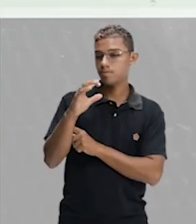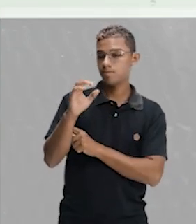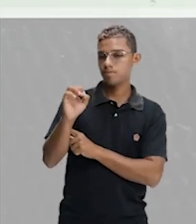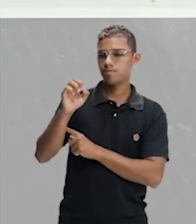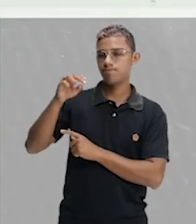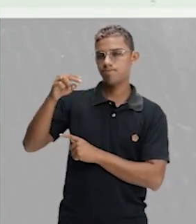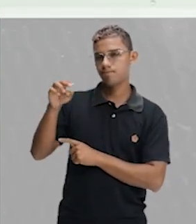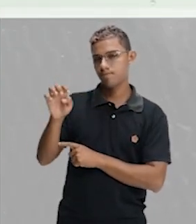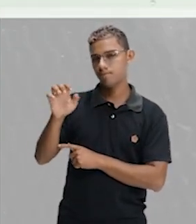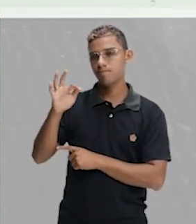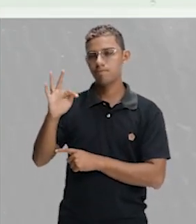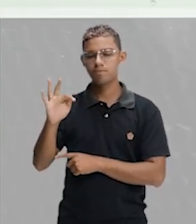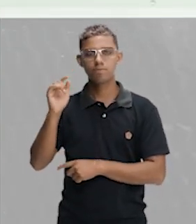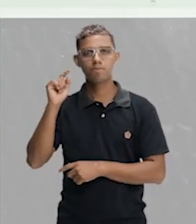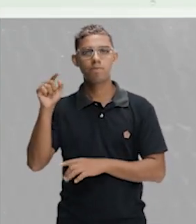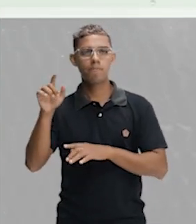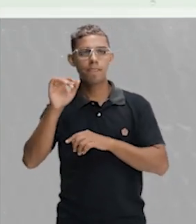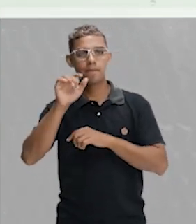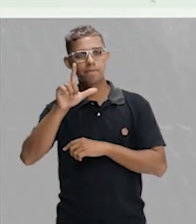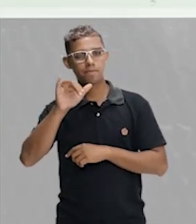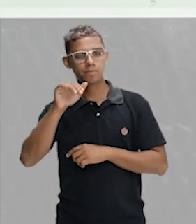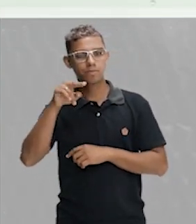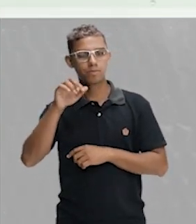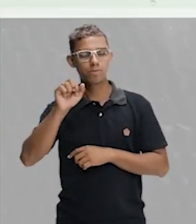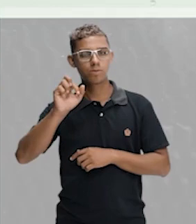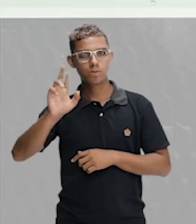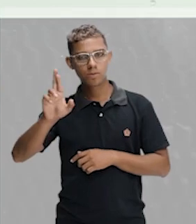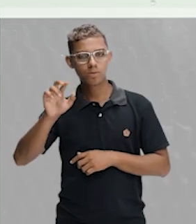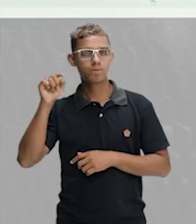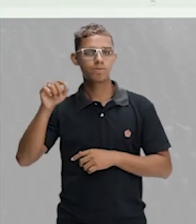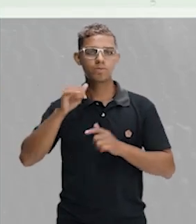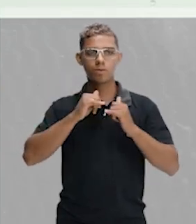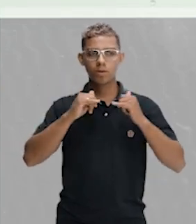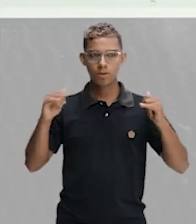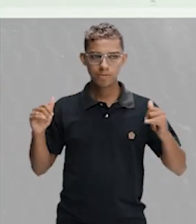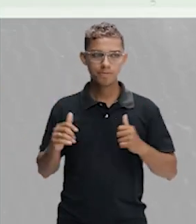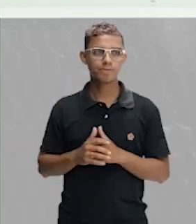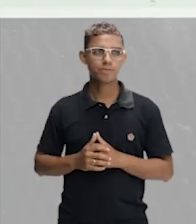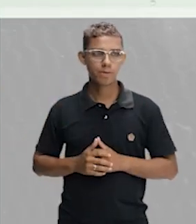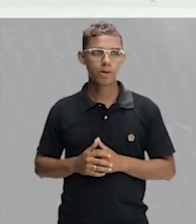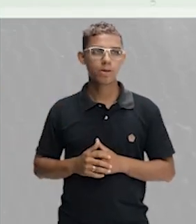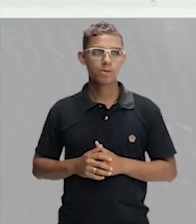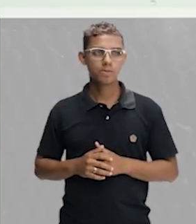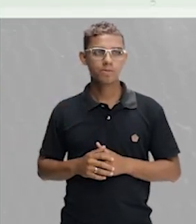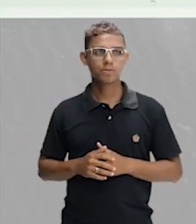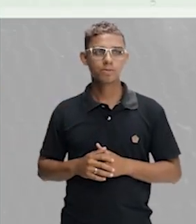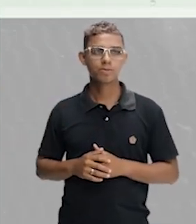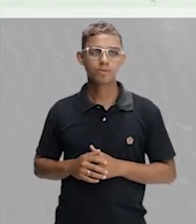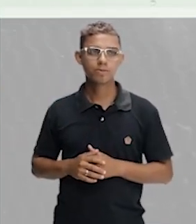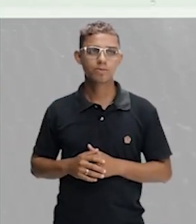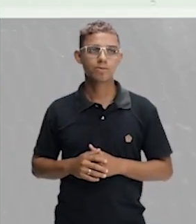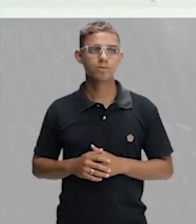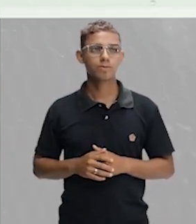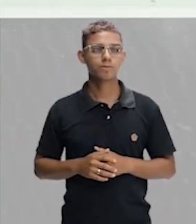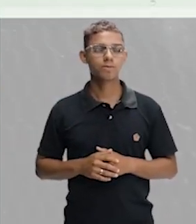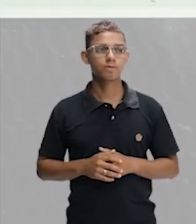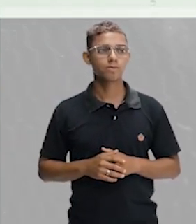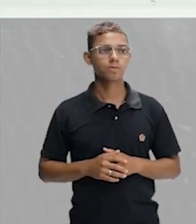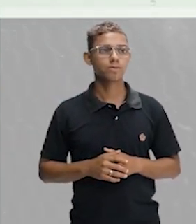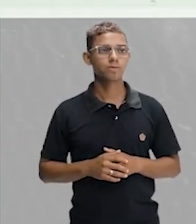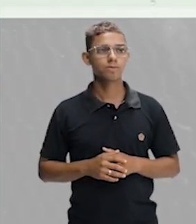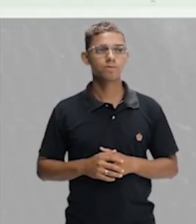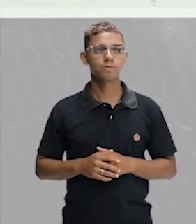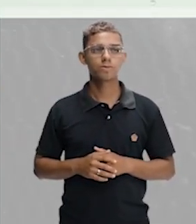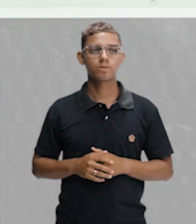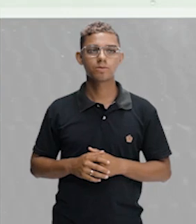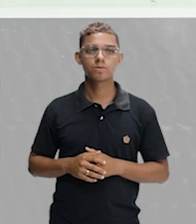Então se você pegar esse menos a sobre b e menos C sobre B chamado de midn a equação fica nessa forma aqui